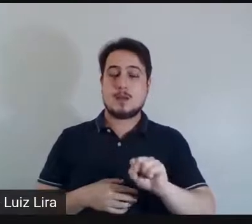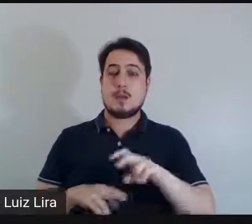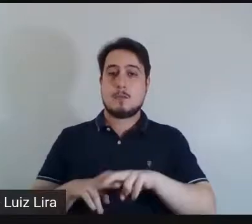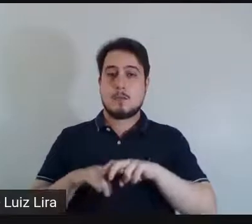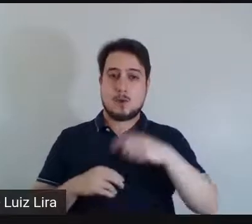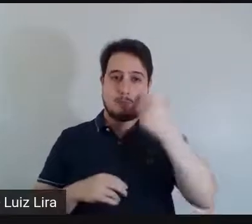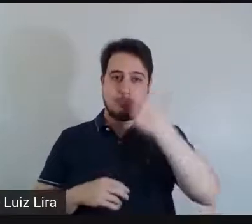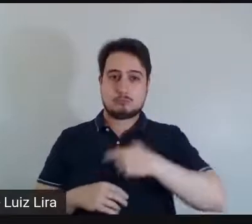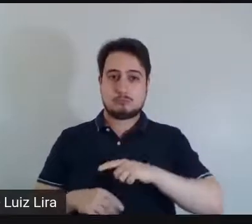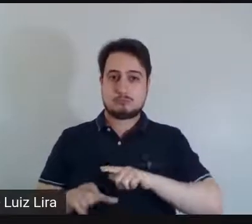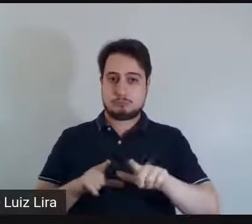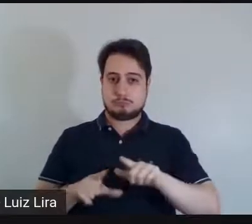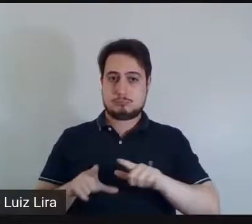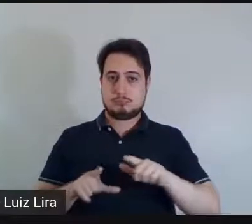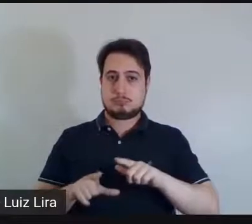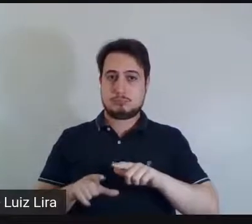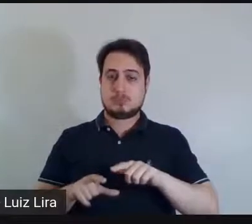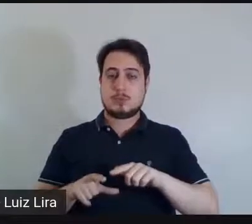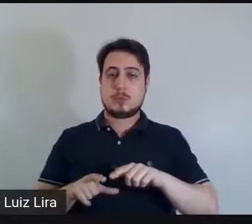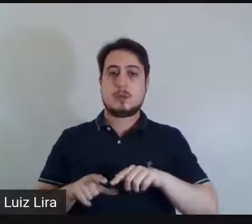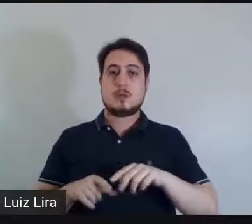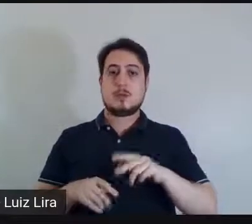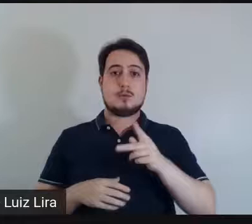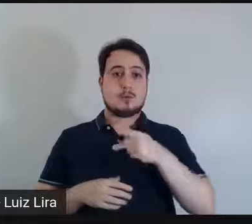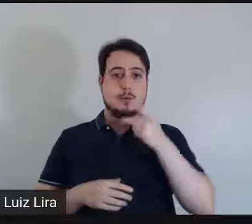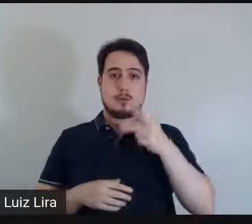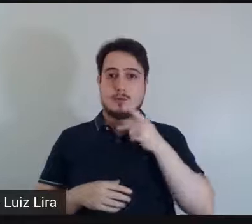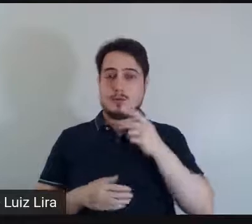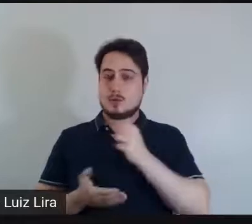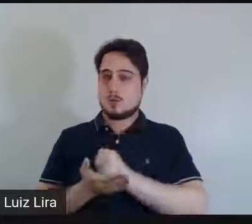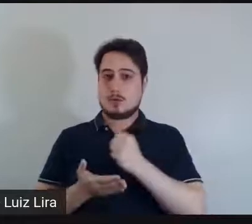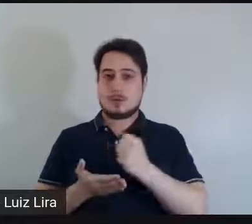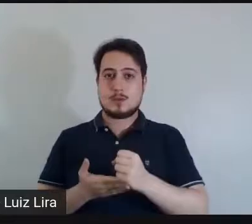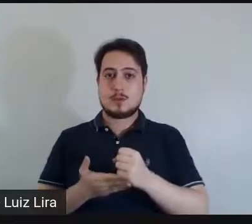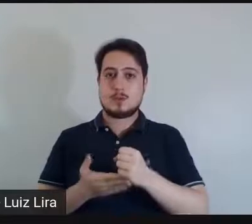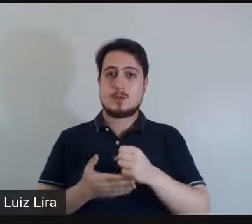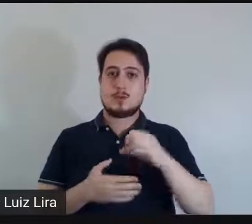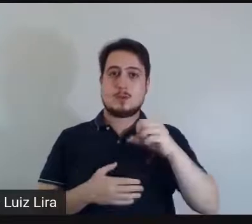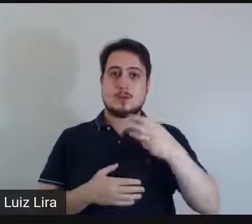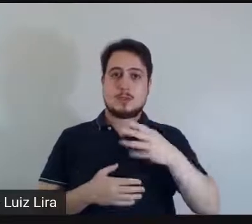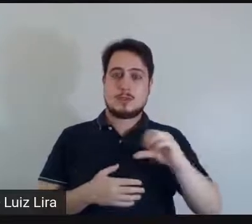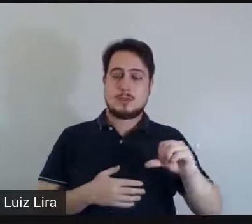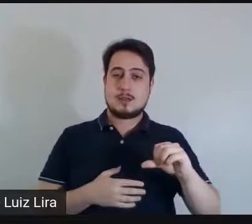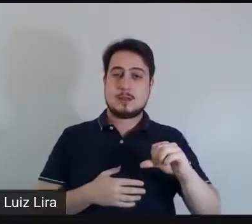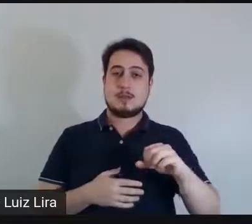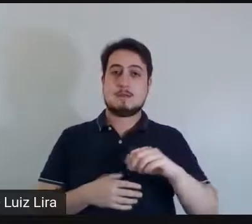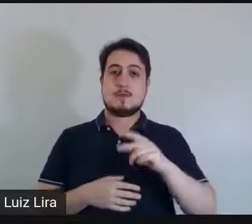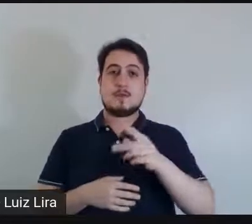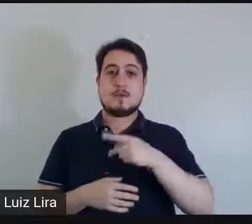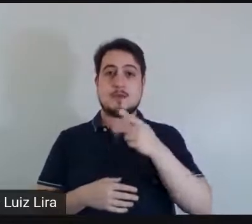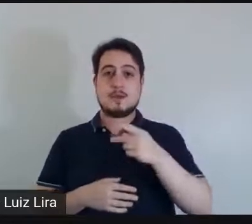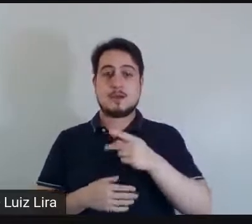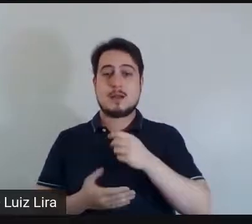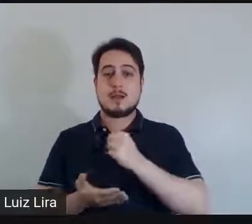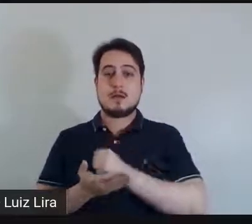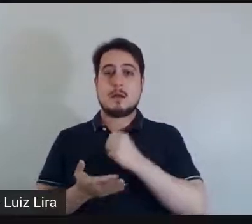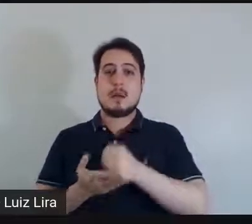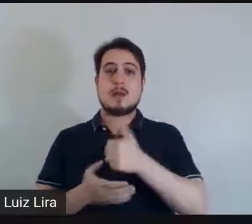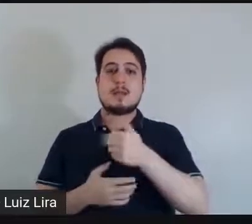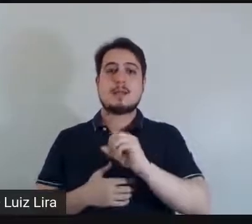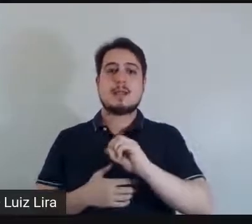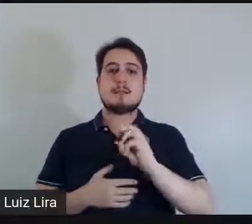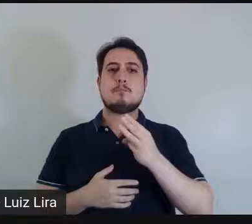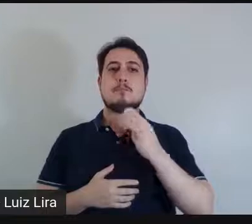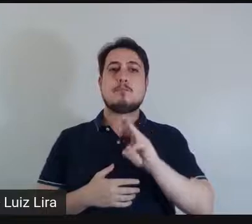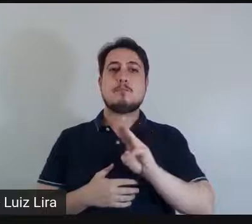e eu não estou falando nem nas pessoas, nos contratos sem mão de obra, que está no 39, é mais difícil de identificar, mas mão de obra 10 bi, quando de